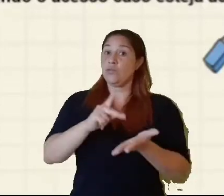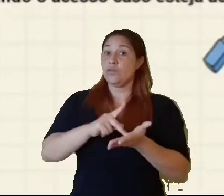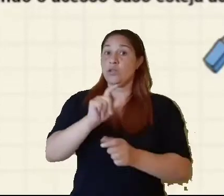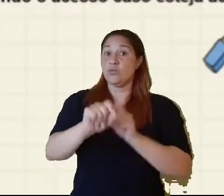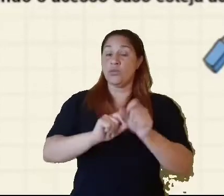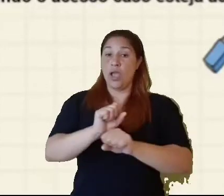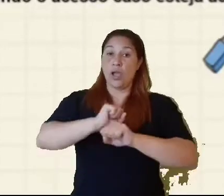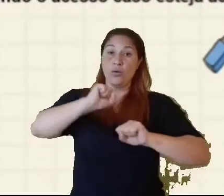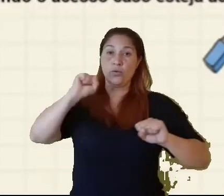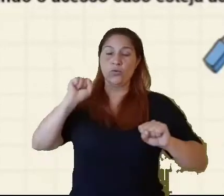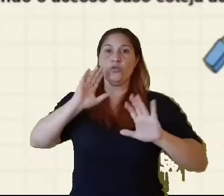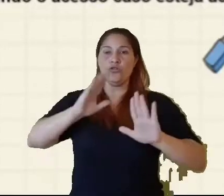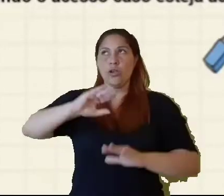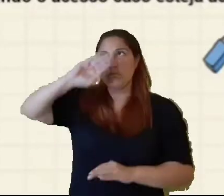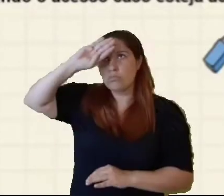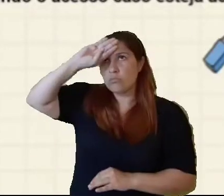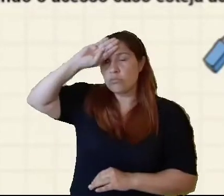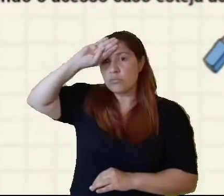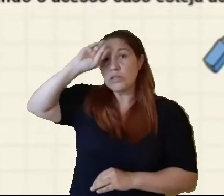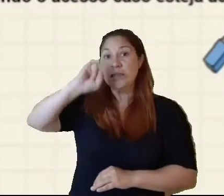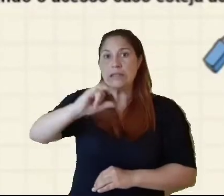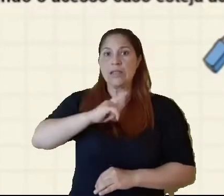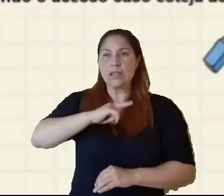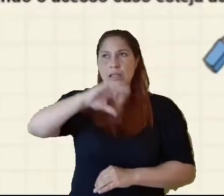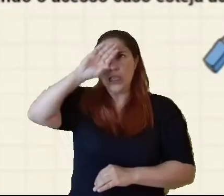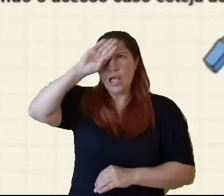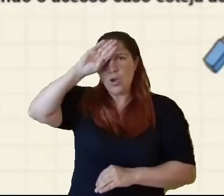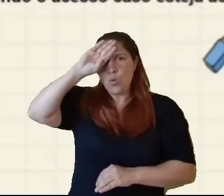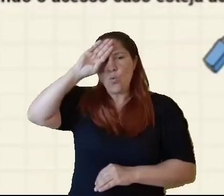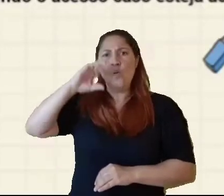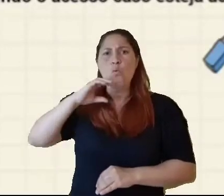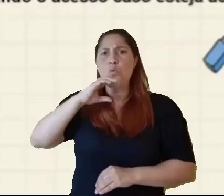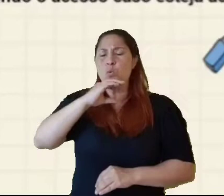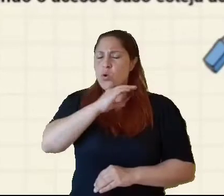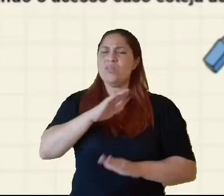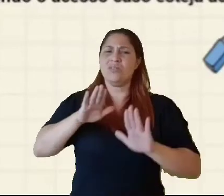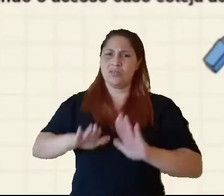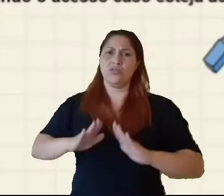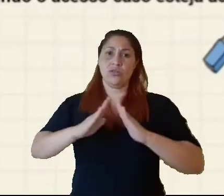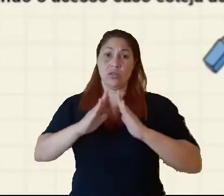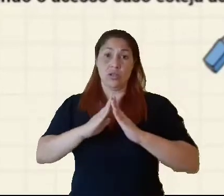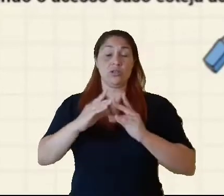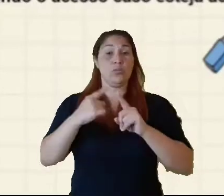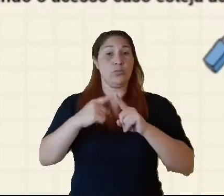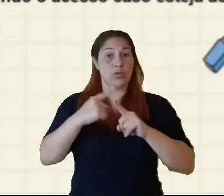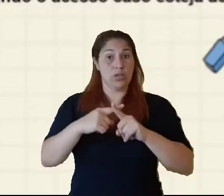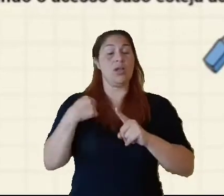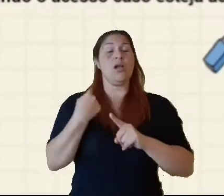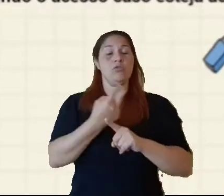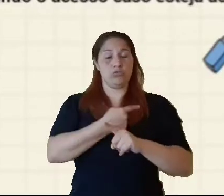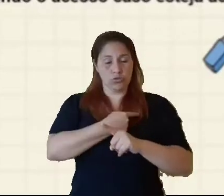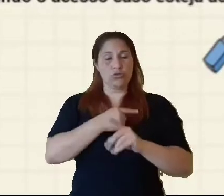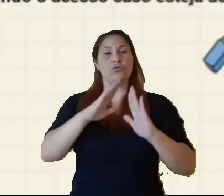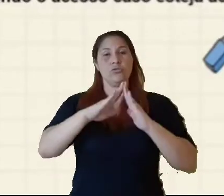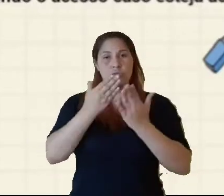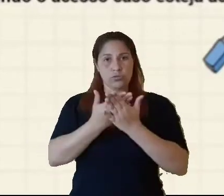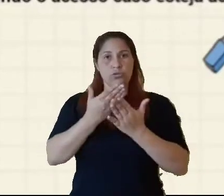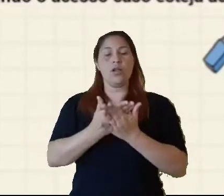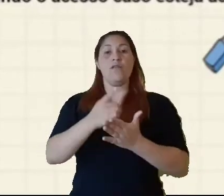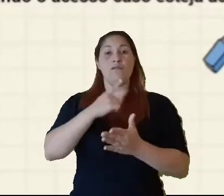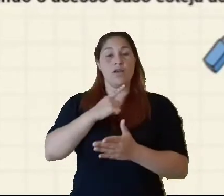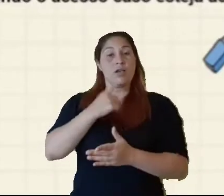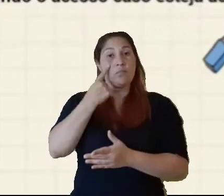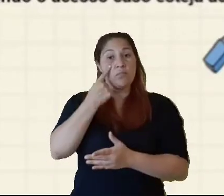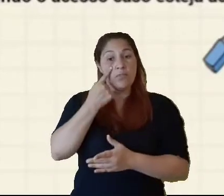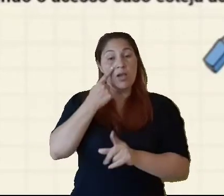criança não está quente, vê se está com febre. Chegando na escola, a gente vai aferir a temperatura no portão de 1 por 1.